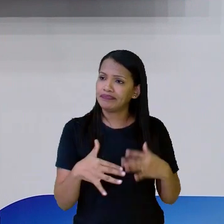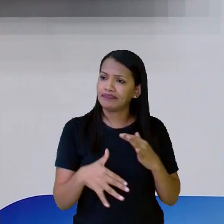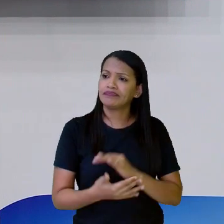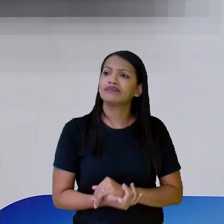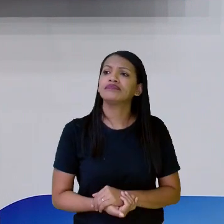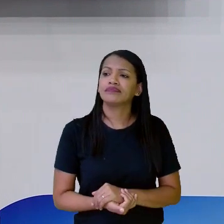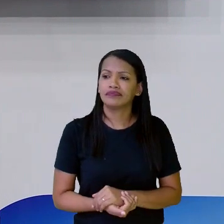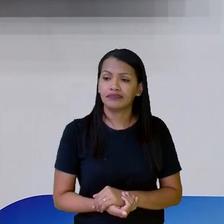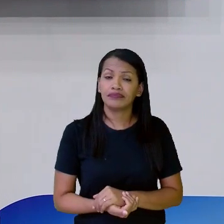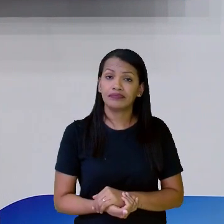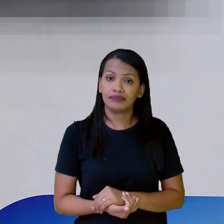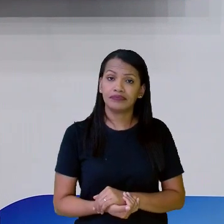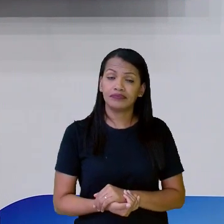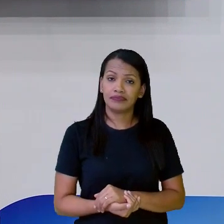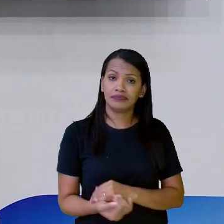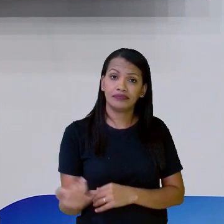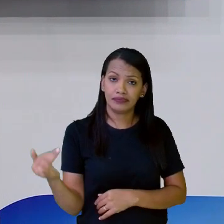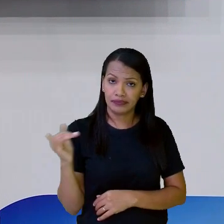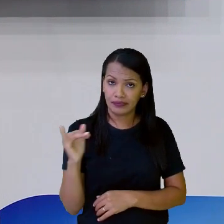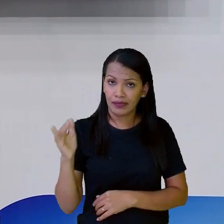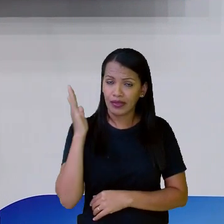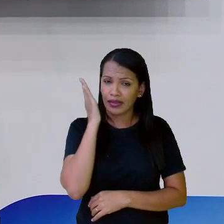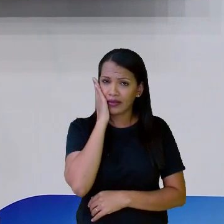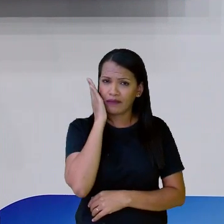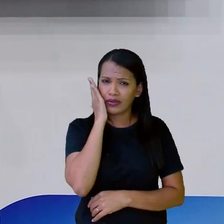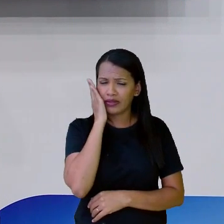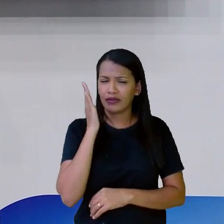1000 dessas daqui. Tranquilo?